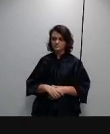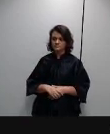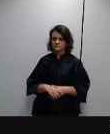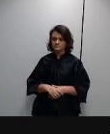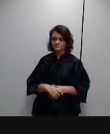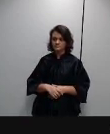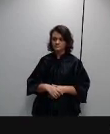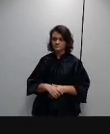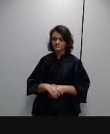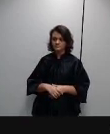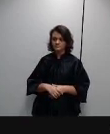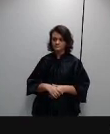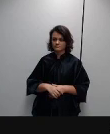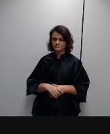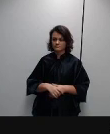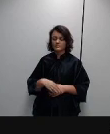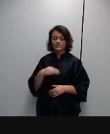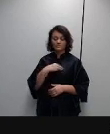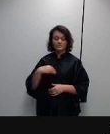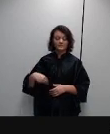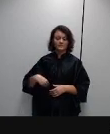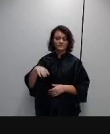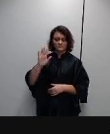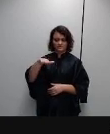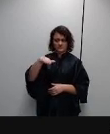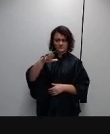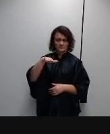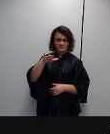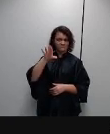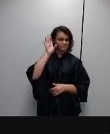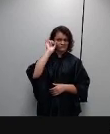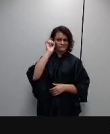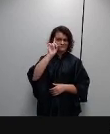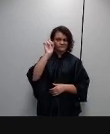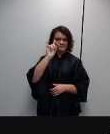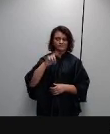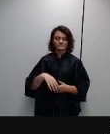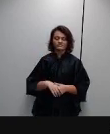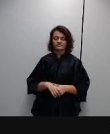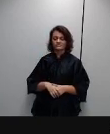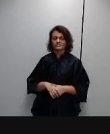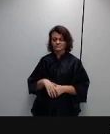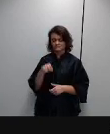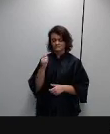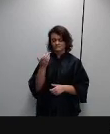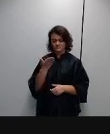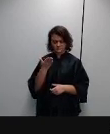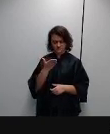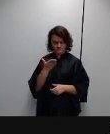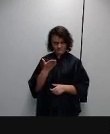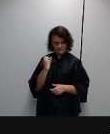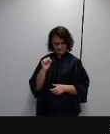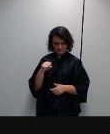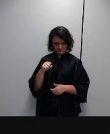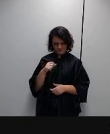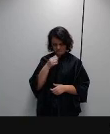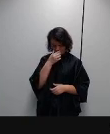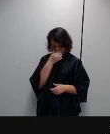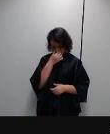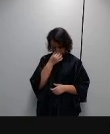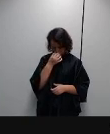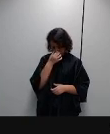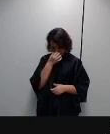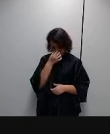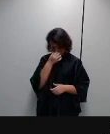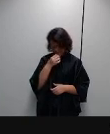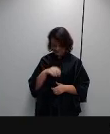o ministro Napoleão é não estamos ouvindo Pronto agora estão lá é só